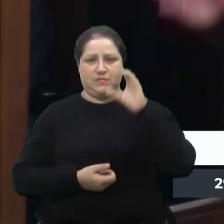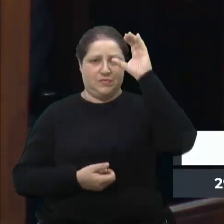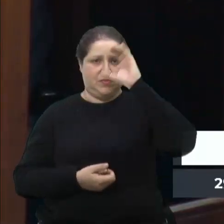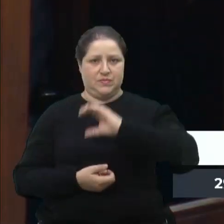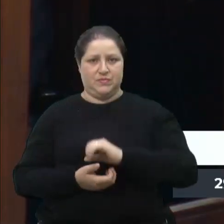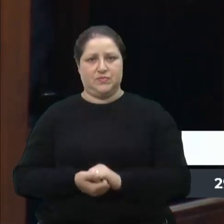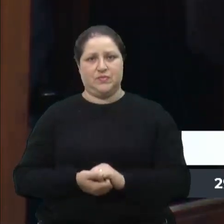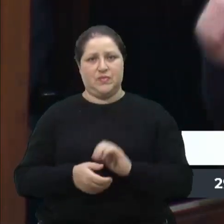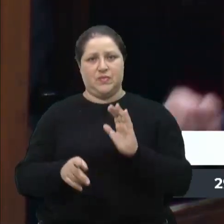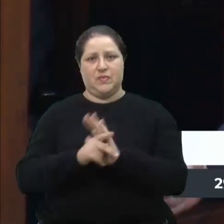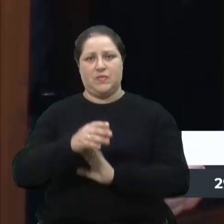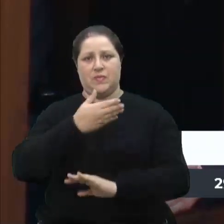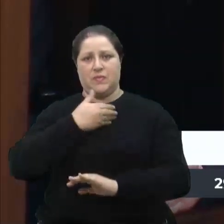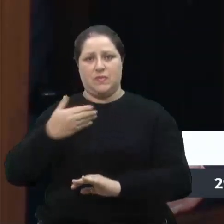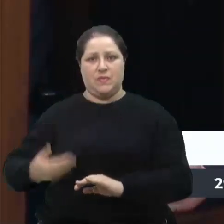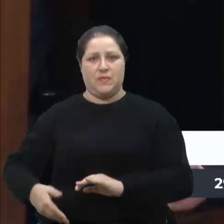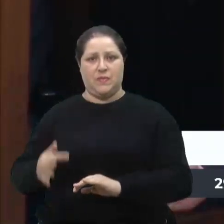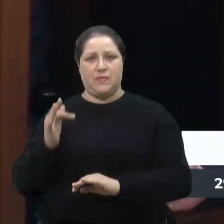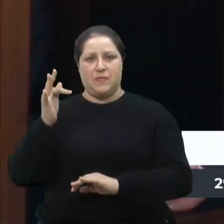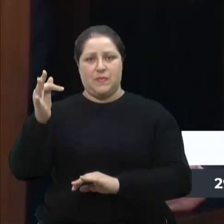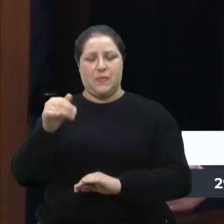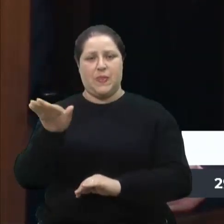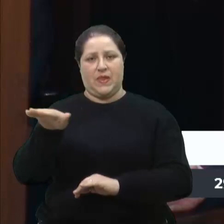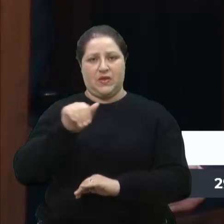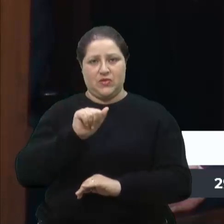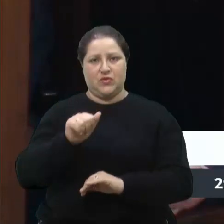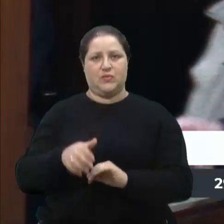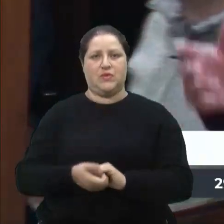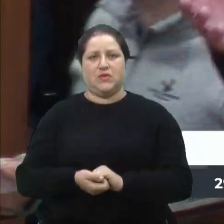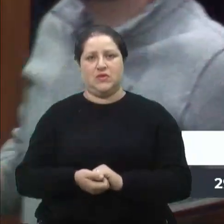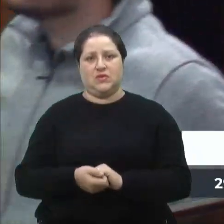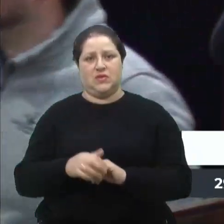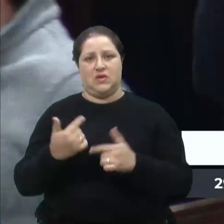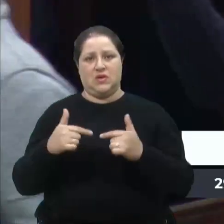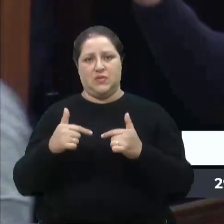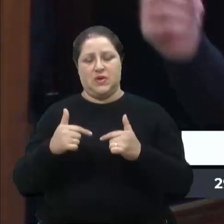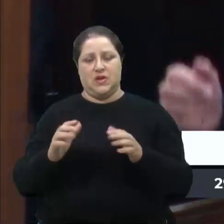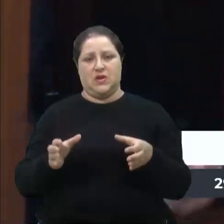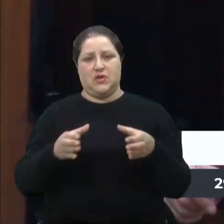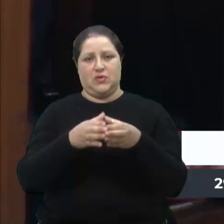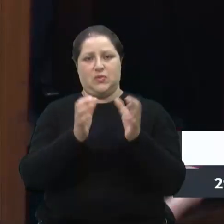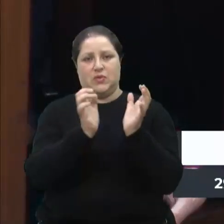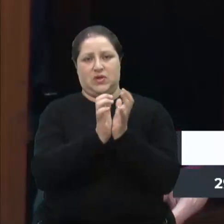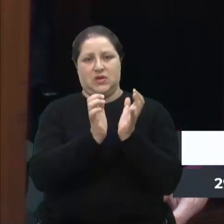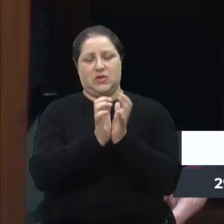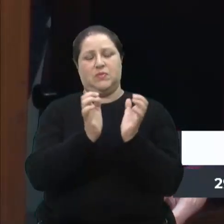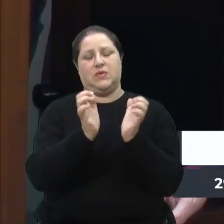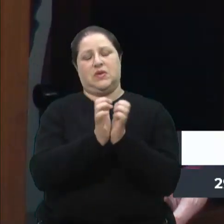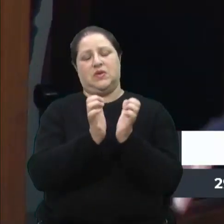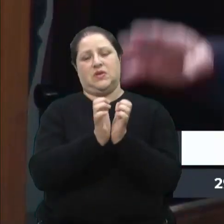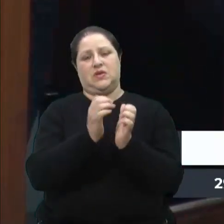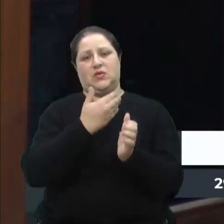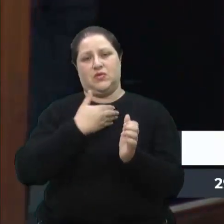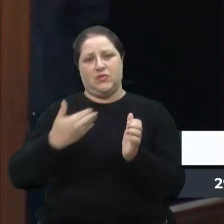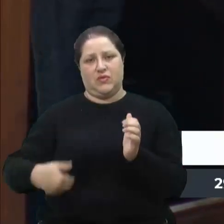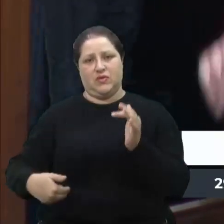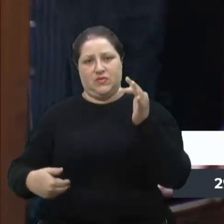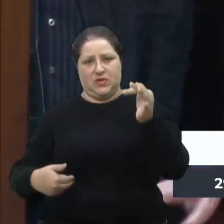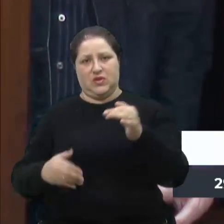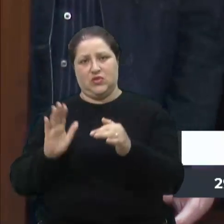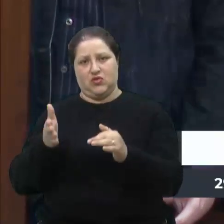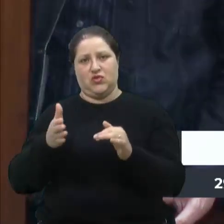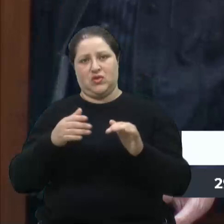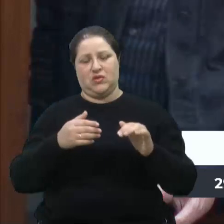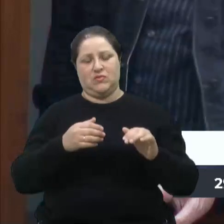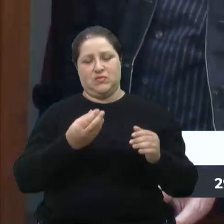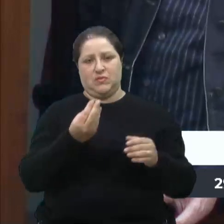No governo federal. Foi chamado para trabalhar na equipe do governo federal. Até ele postou, na manhã